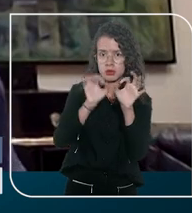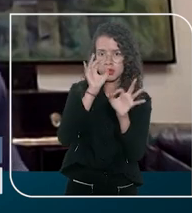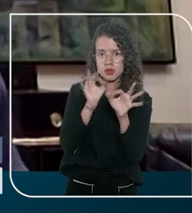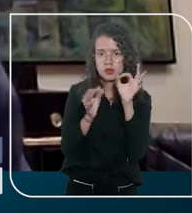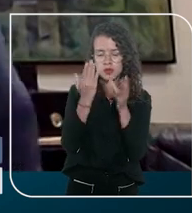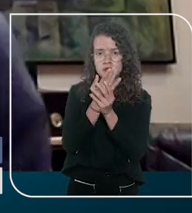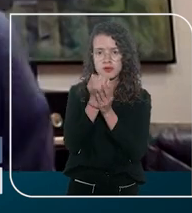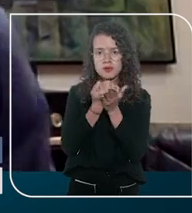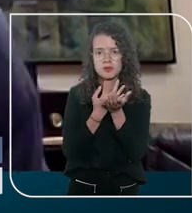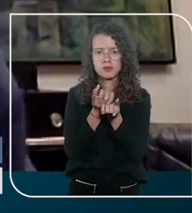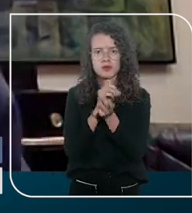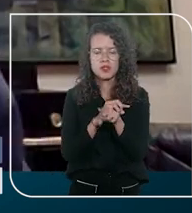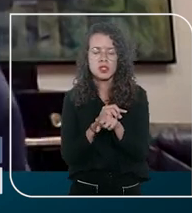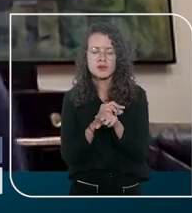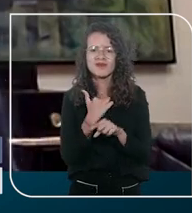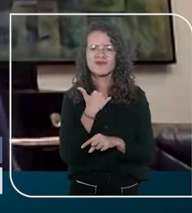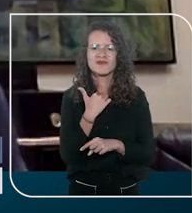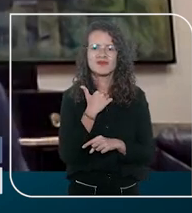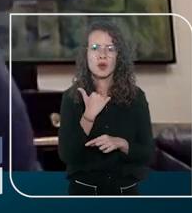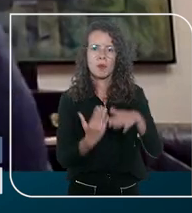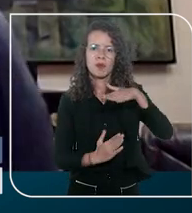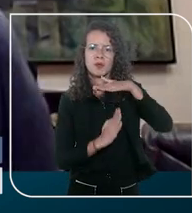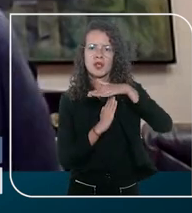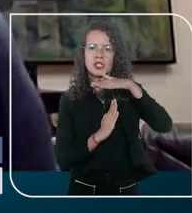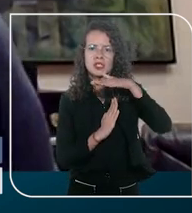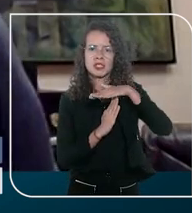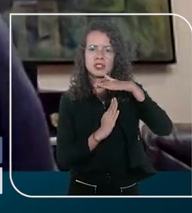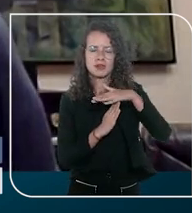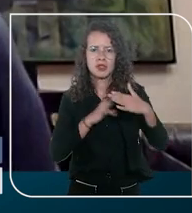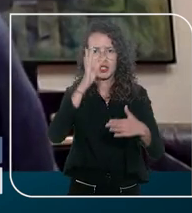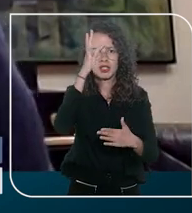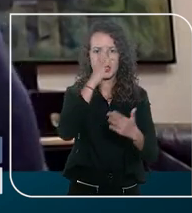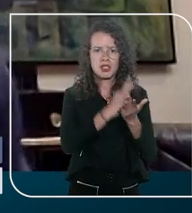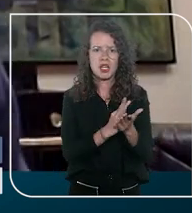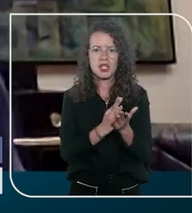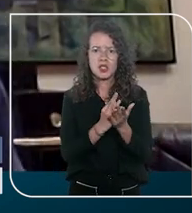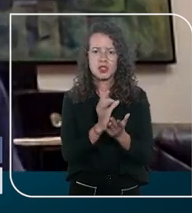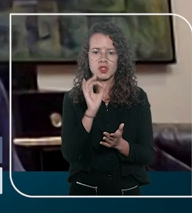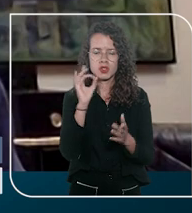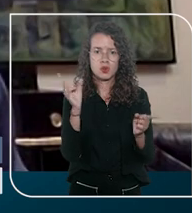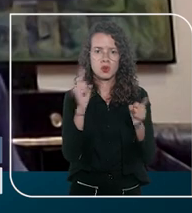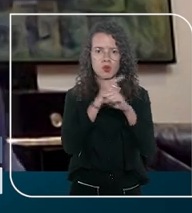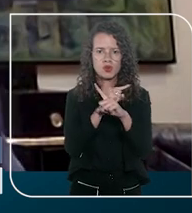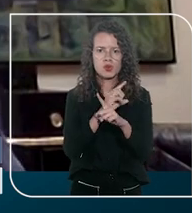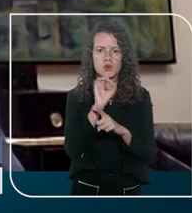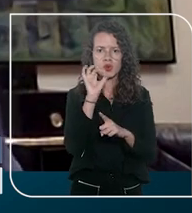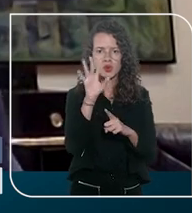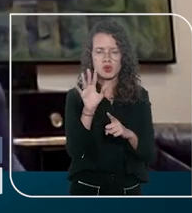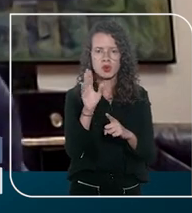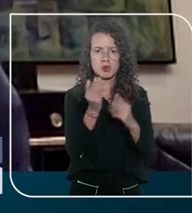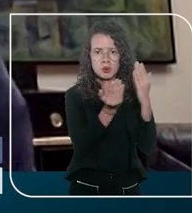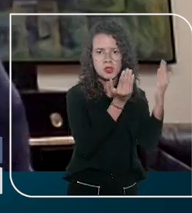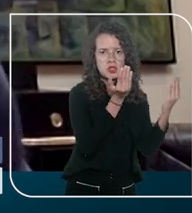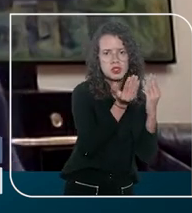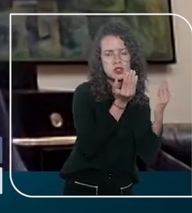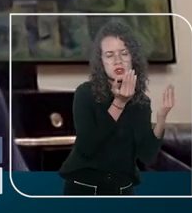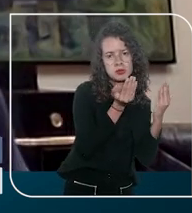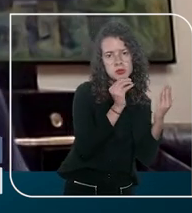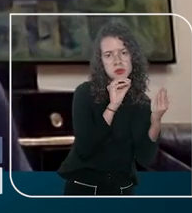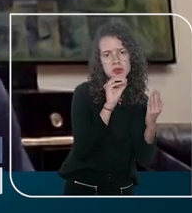se restringir e não se restringe às teses suscitadas em confronto, ou seja, o paradigma